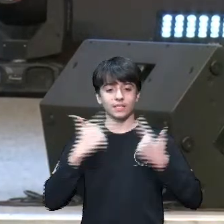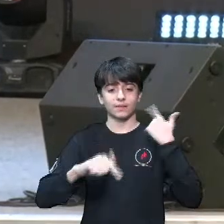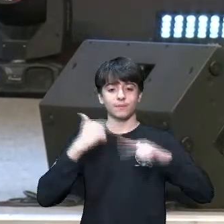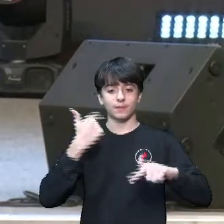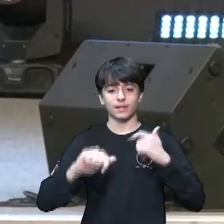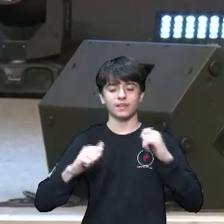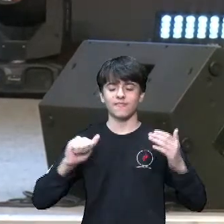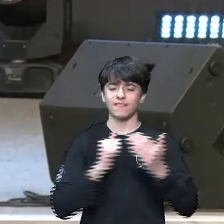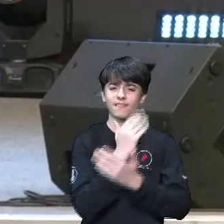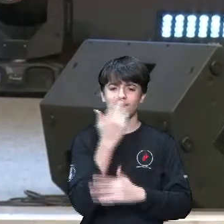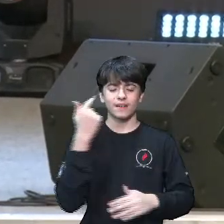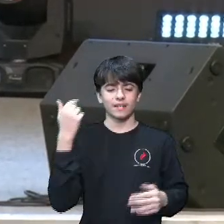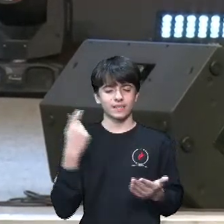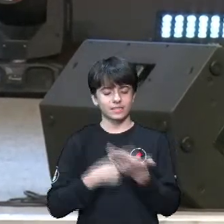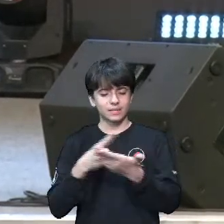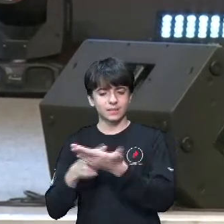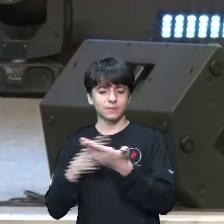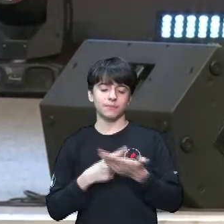várias semanas.